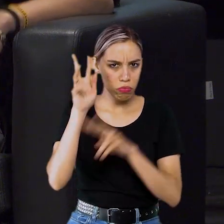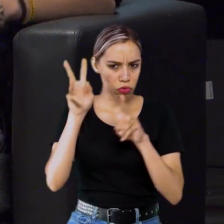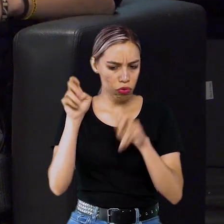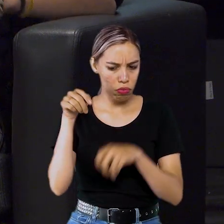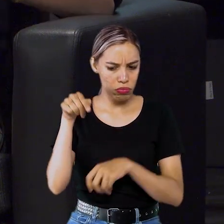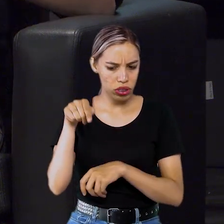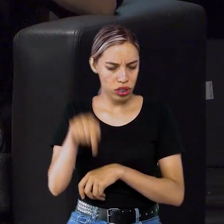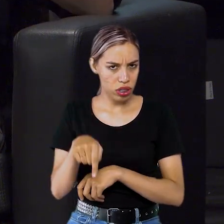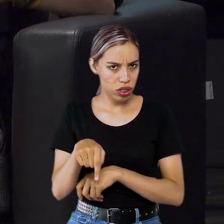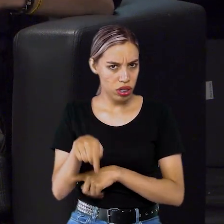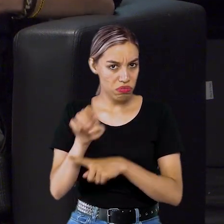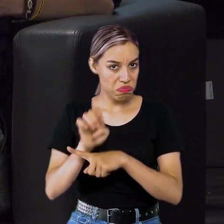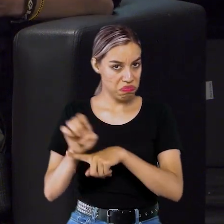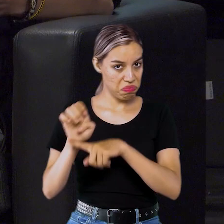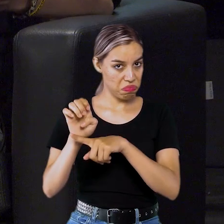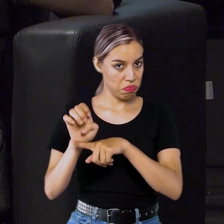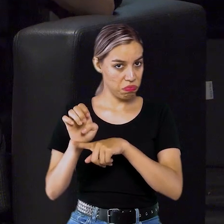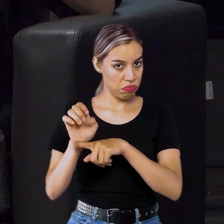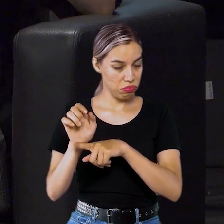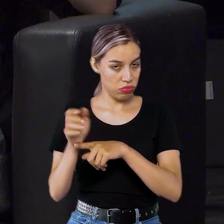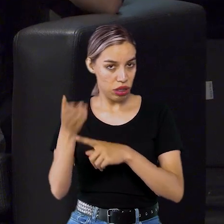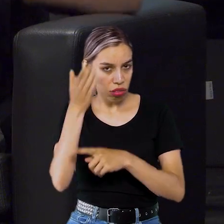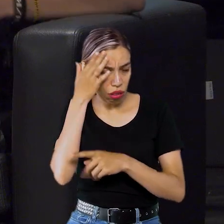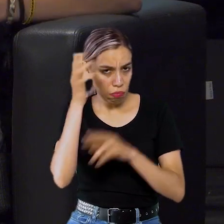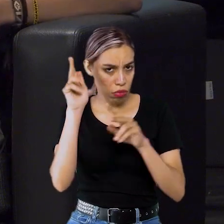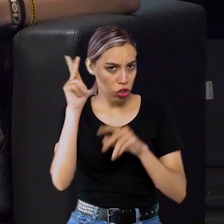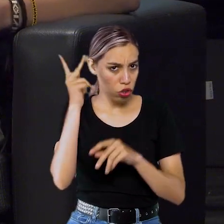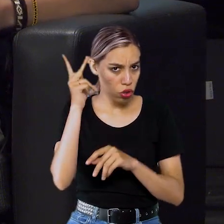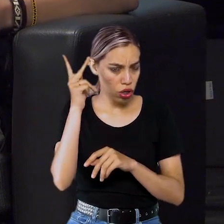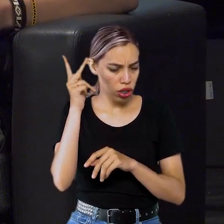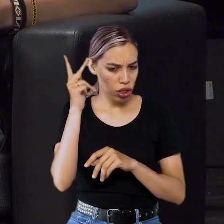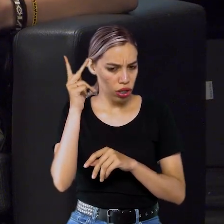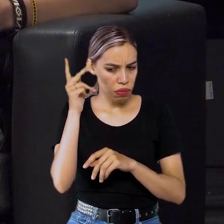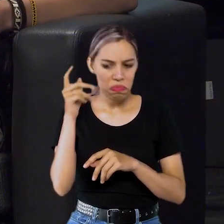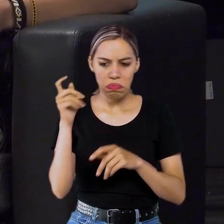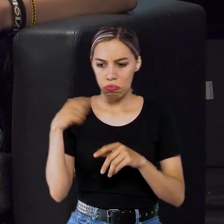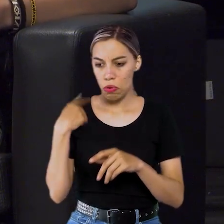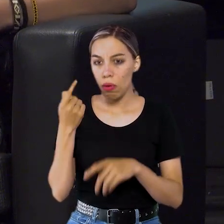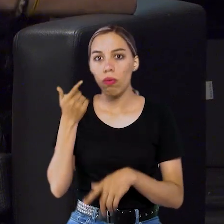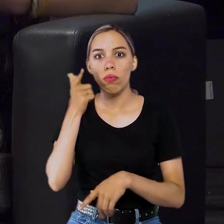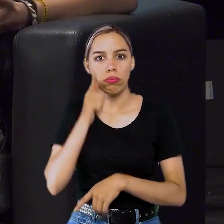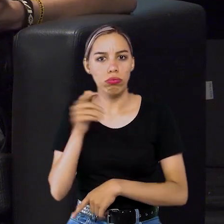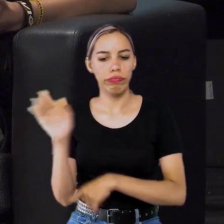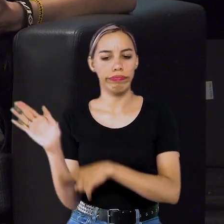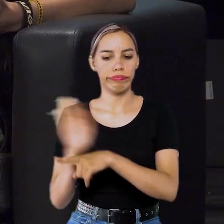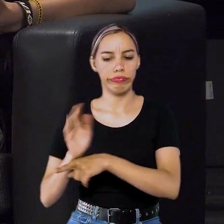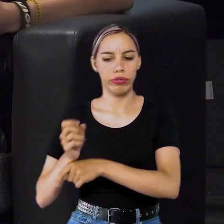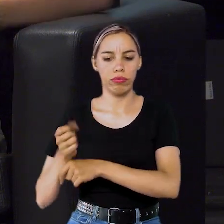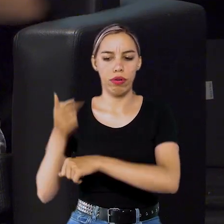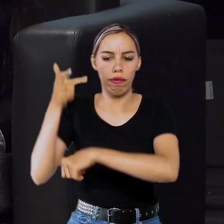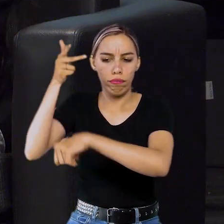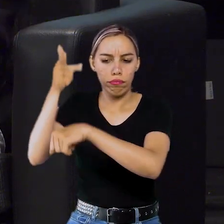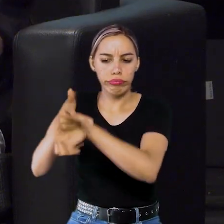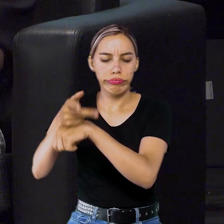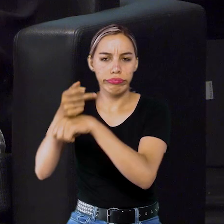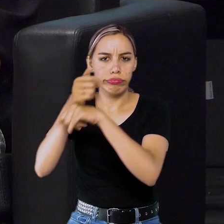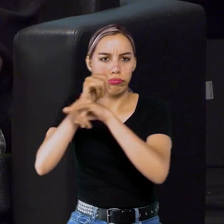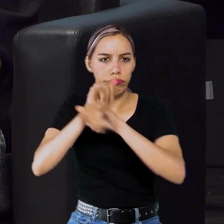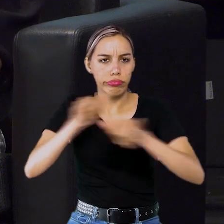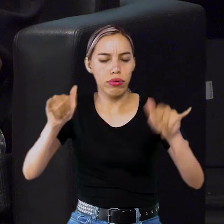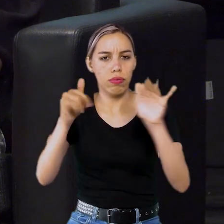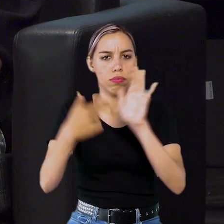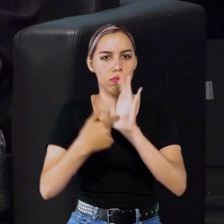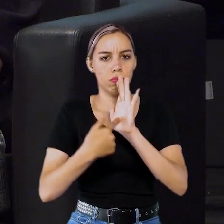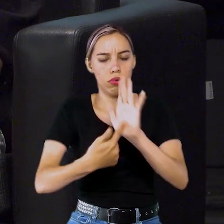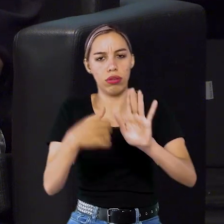Conseguir contar a nossa história através do nosso olhar, né, para o mundo. Porque eu acho que é isso que a